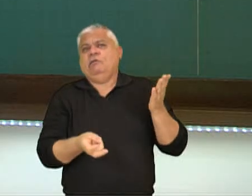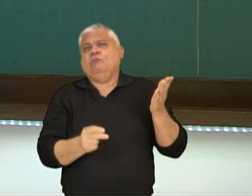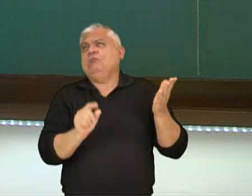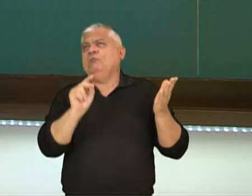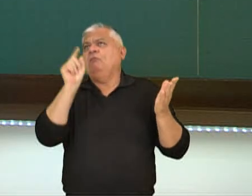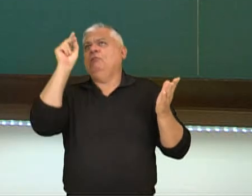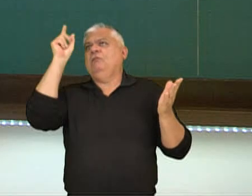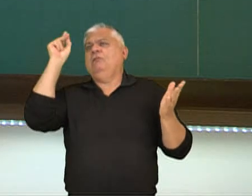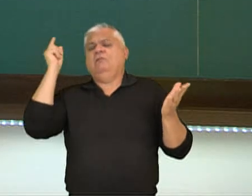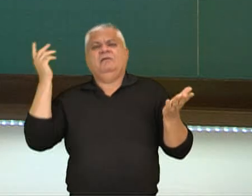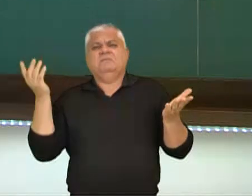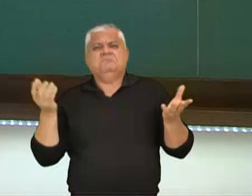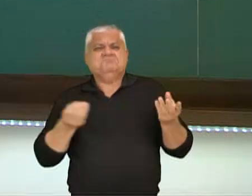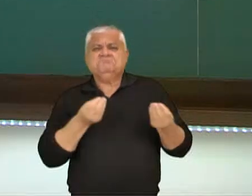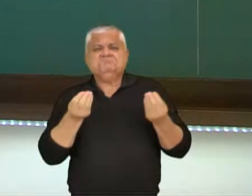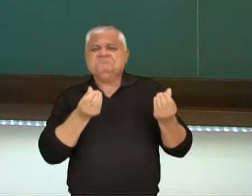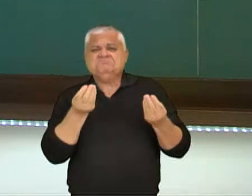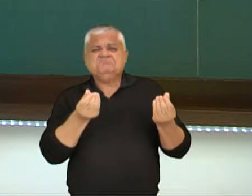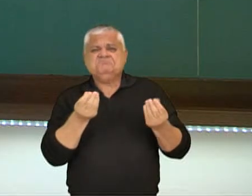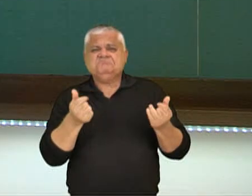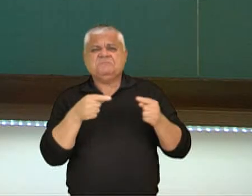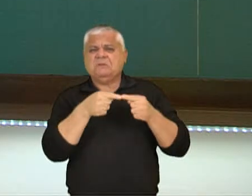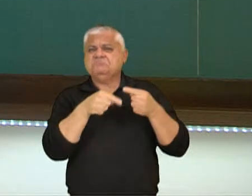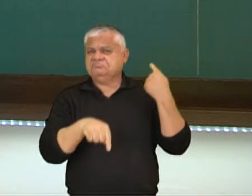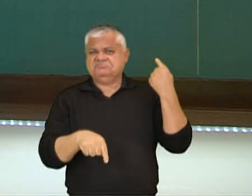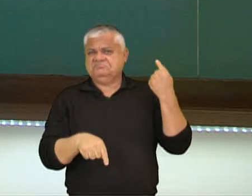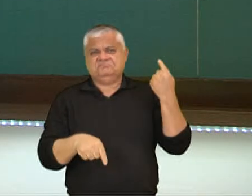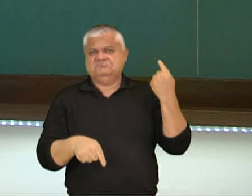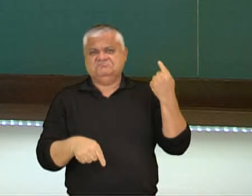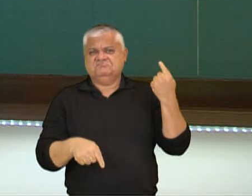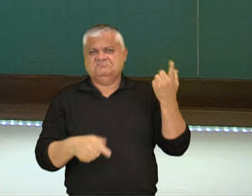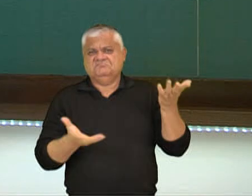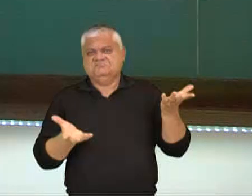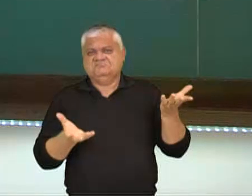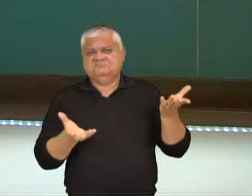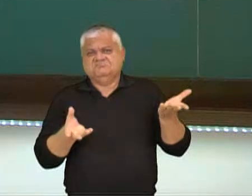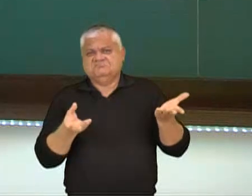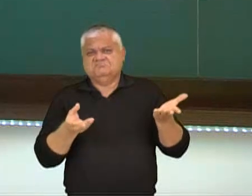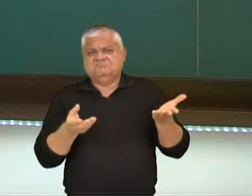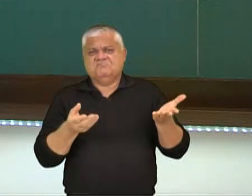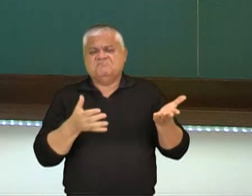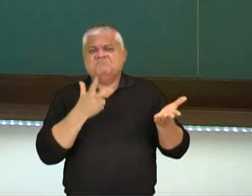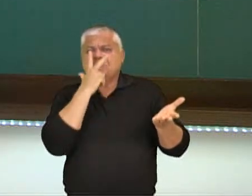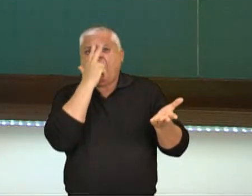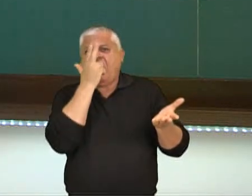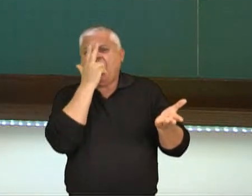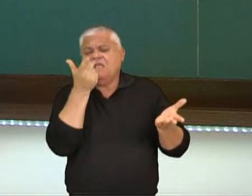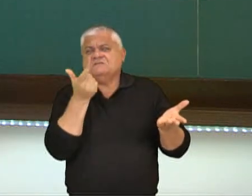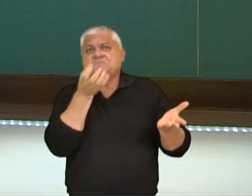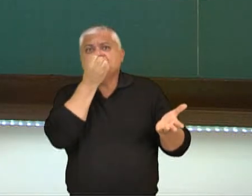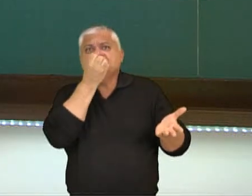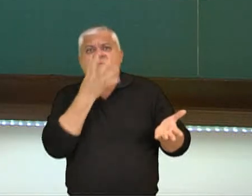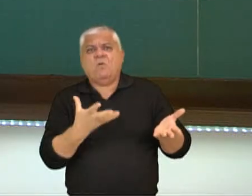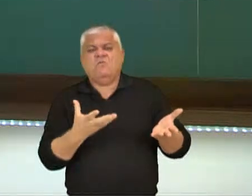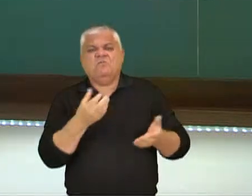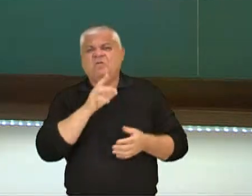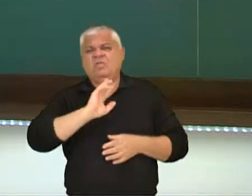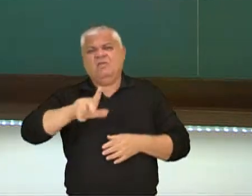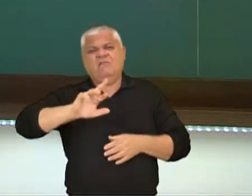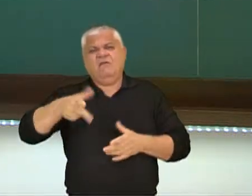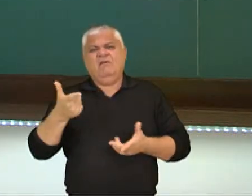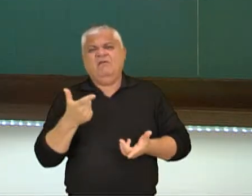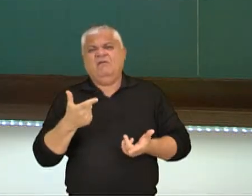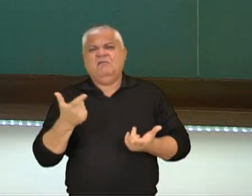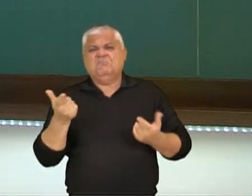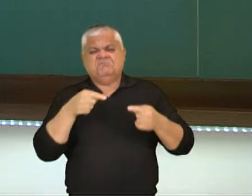há um tempo atrás já. Porque não é algo que não é algo quente. Isso é um jargão